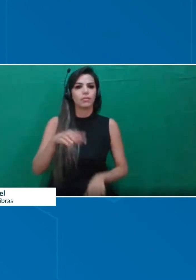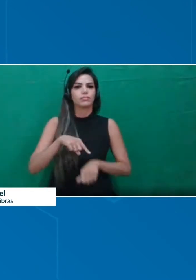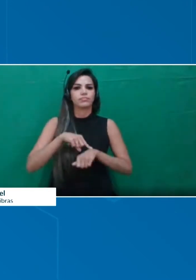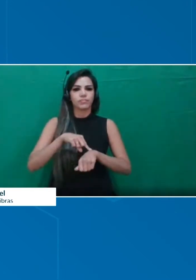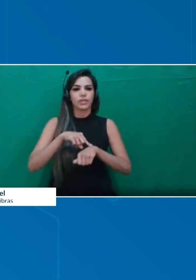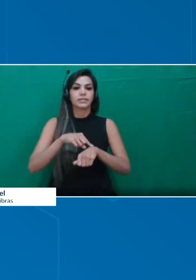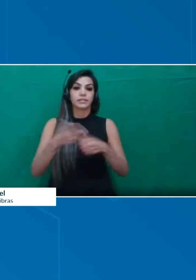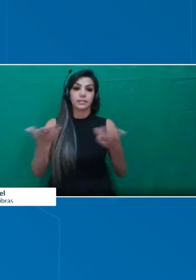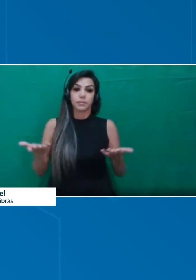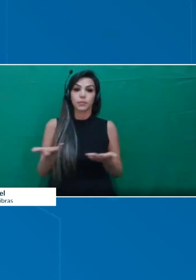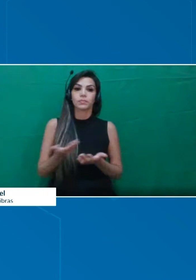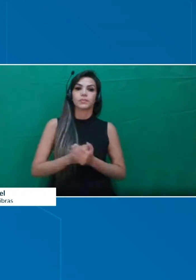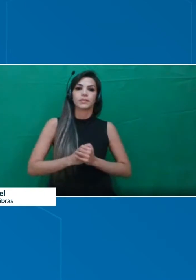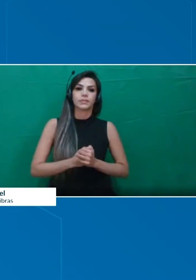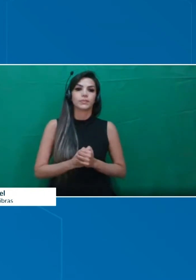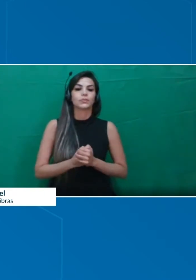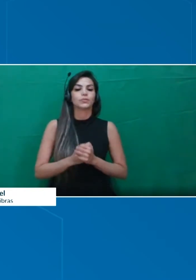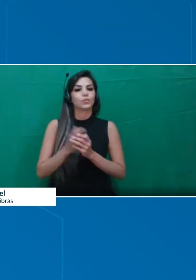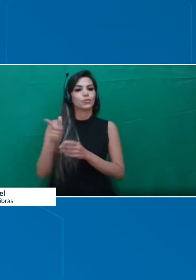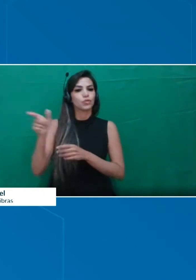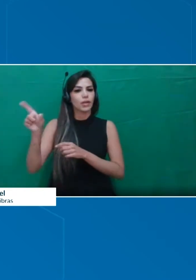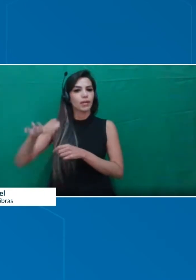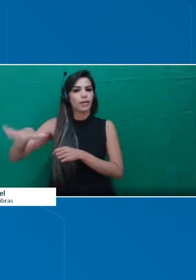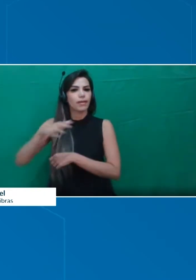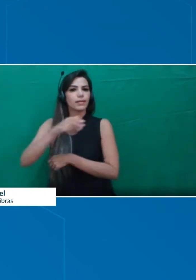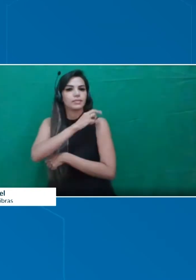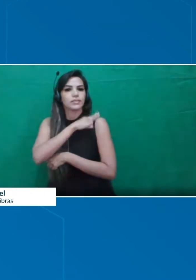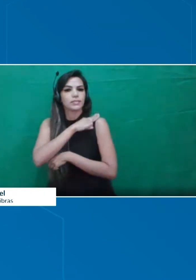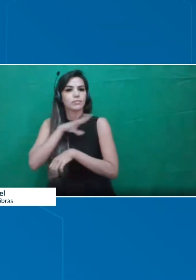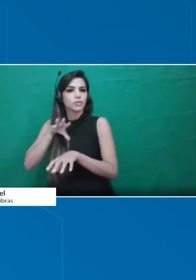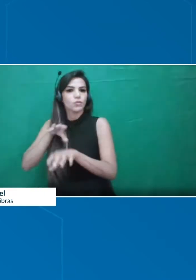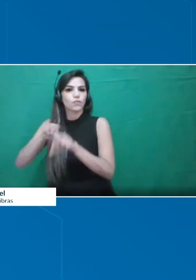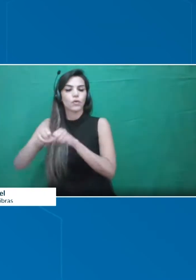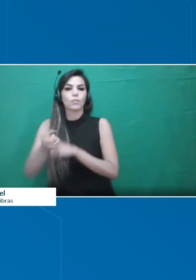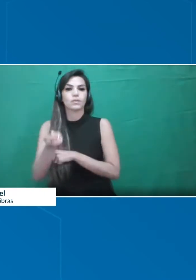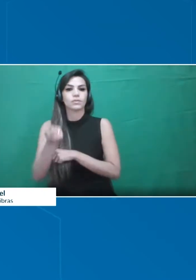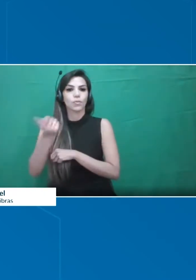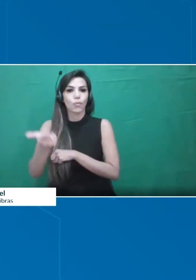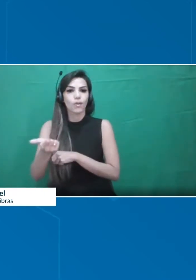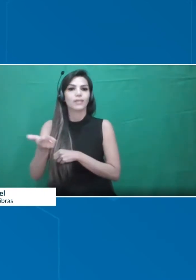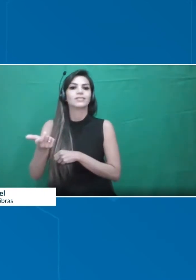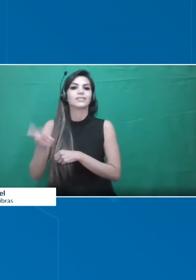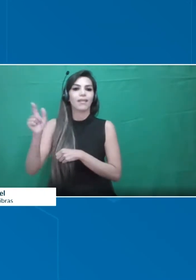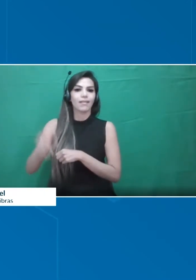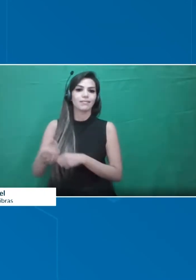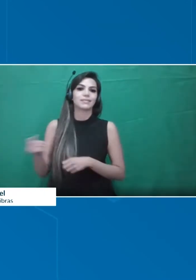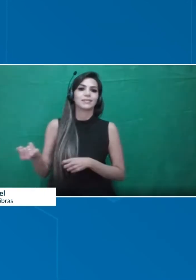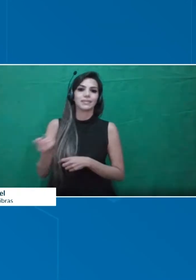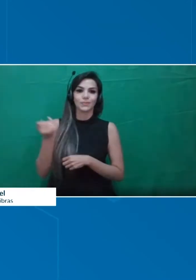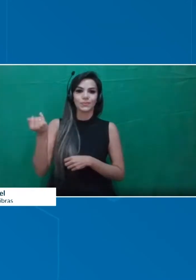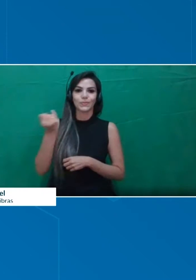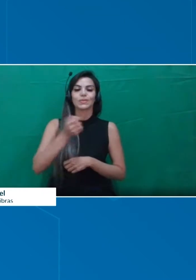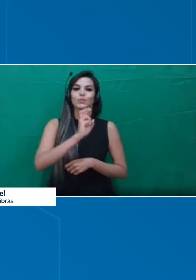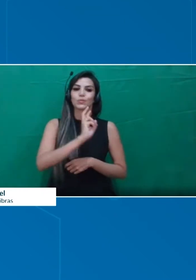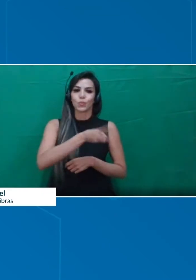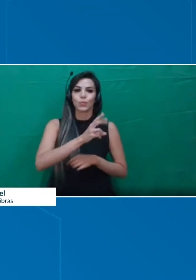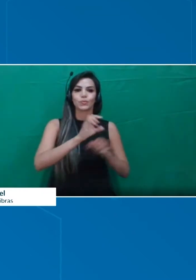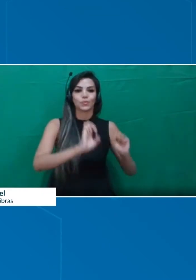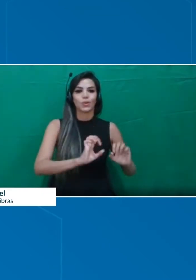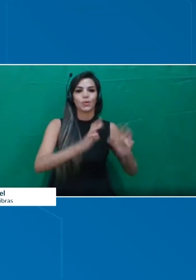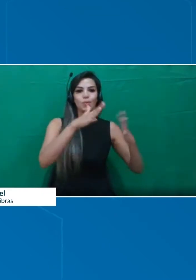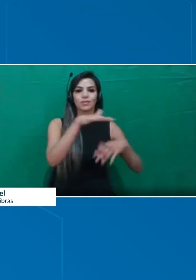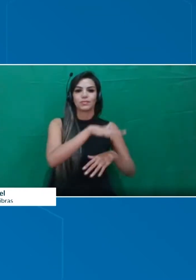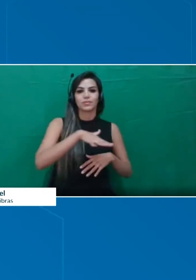da finalização do ensino médio, principalmente dos estudantes que estão no terceiro ano, mantê-lo para a gente era um desafio quase